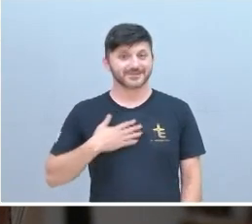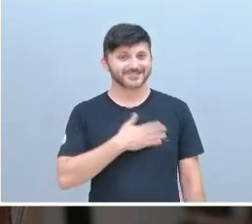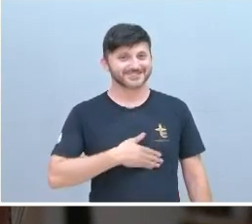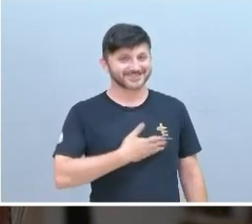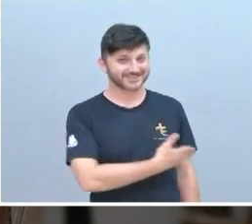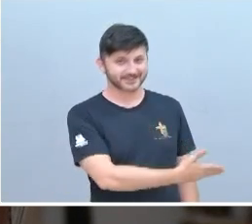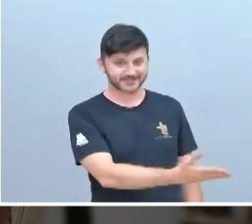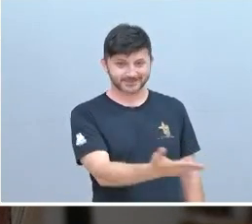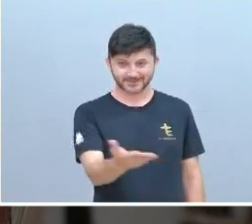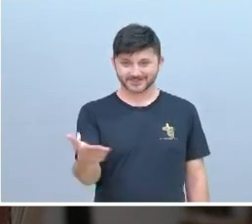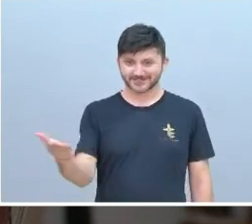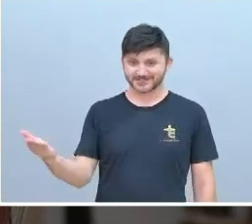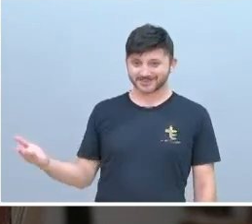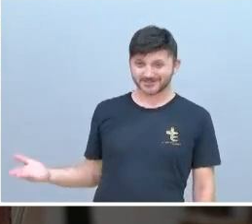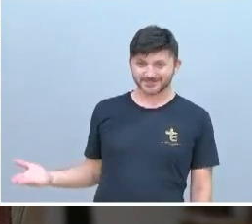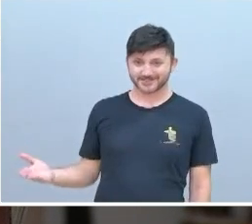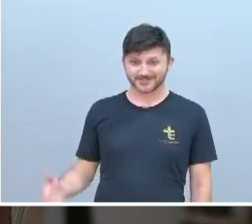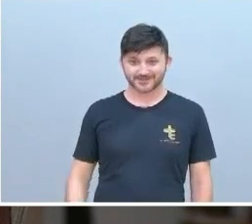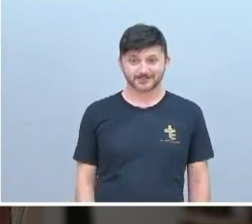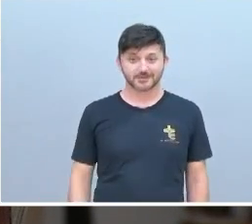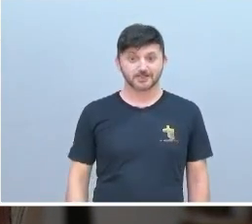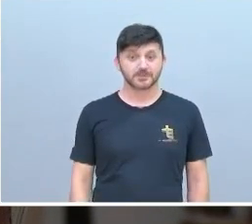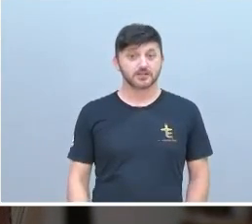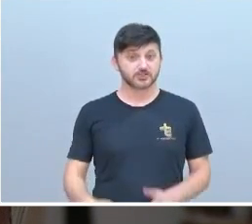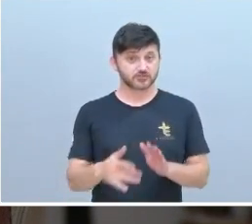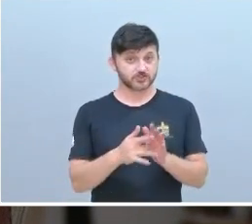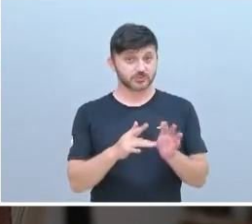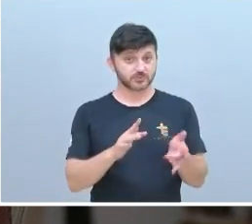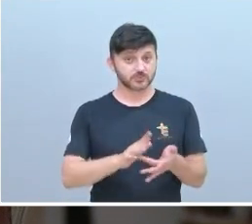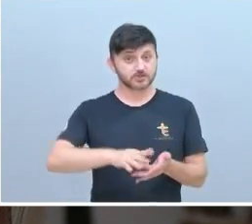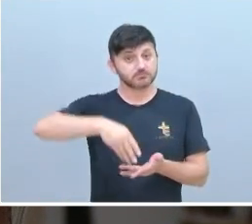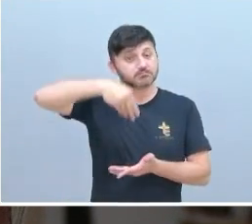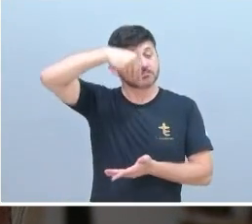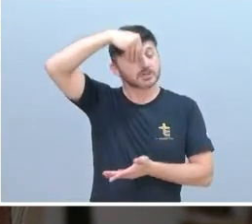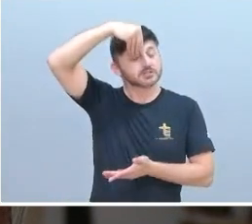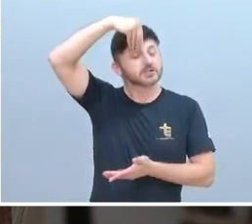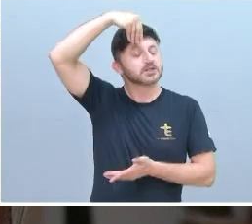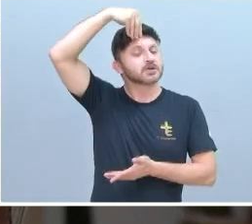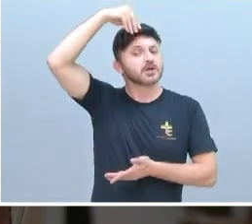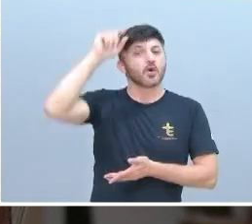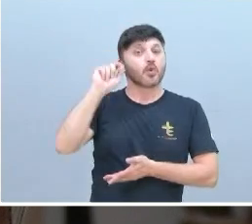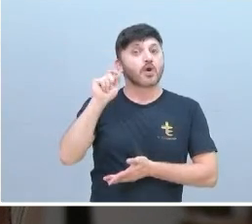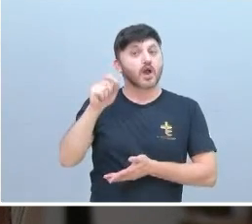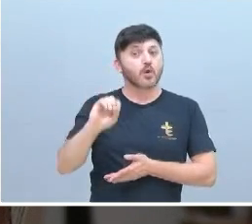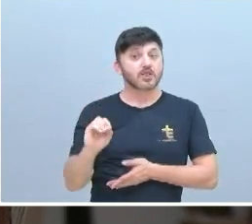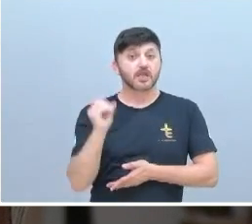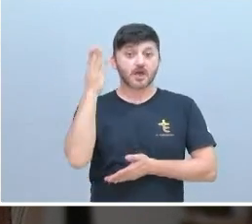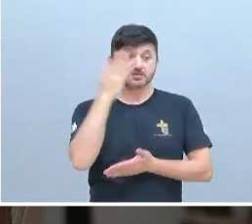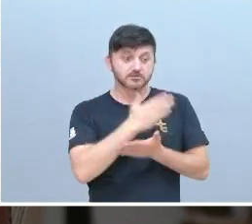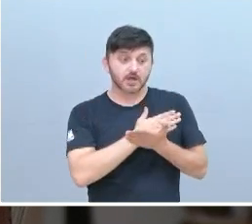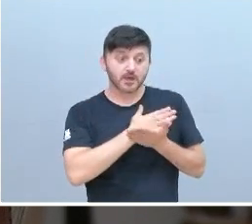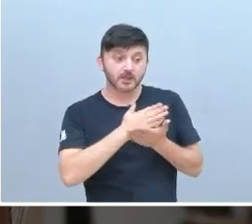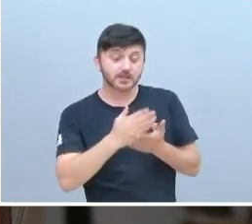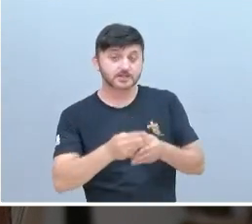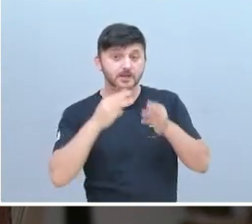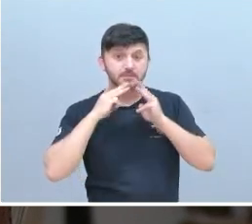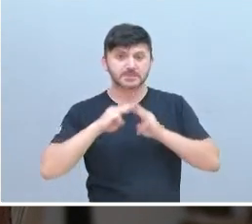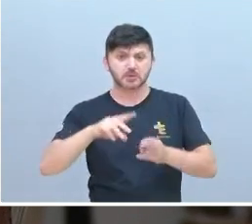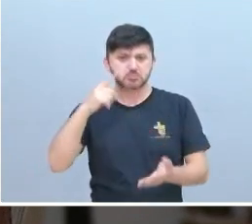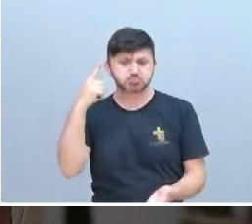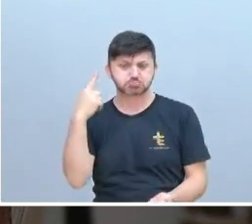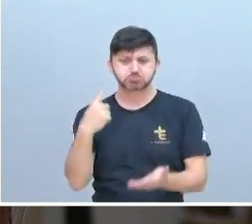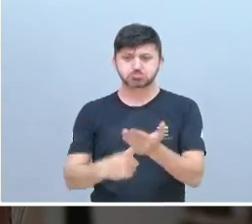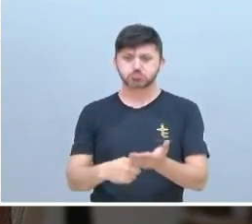Irmãos e irmãs, ao ser batizado, Jesus inicia sua missão salvadora, conformando-se ao